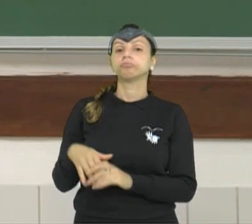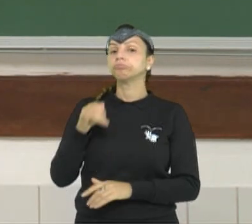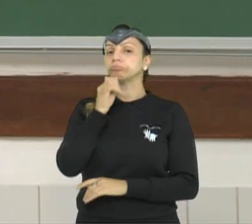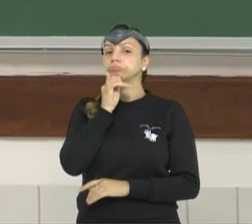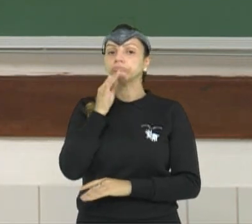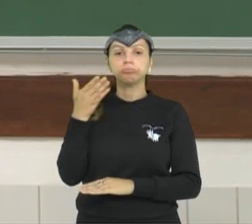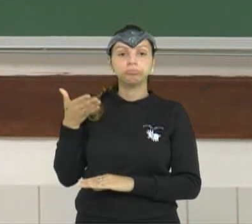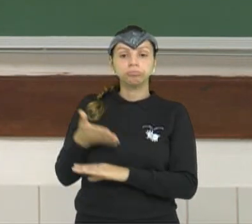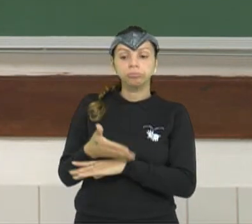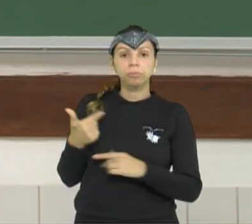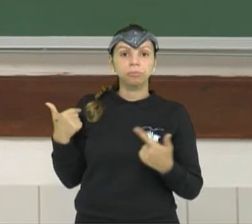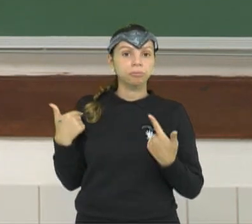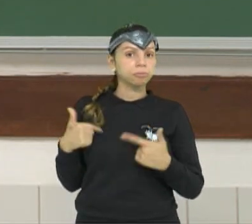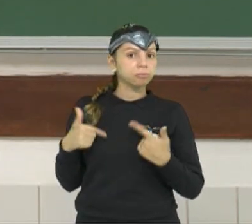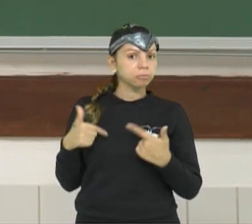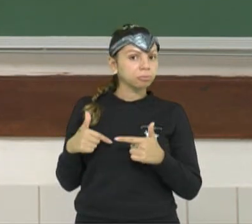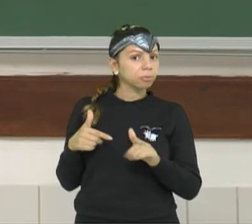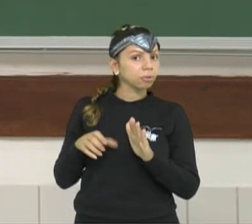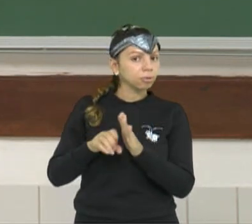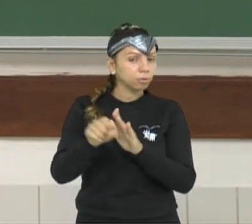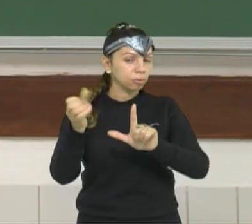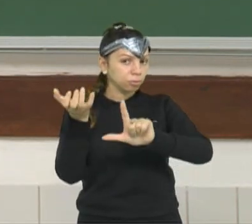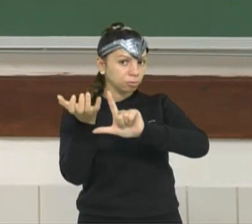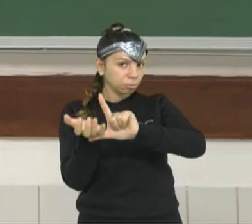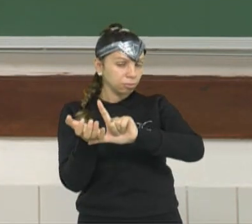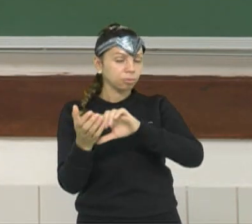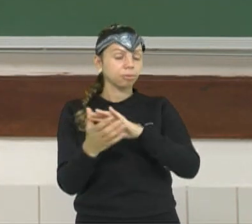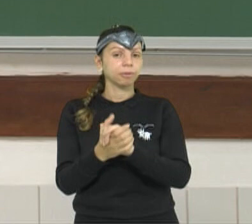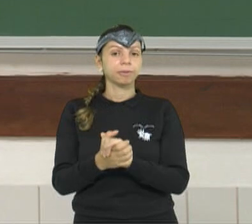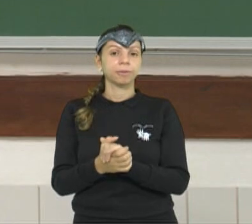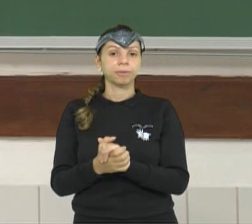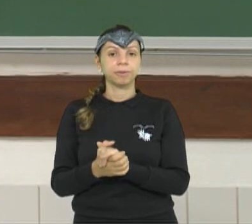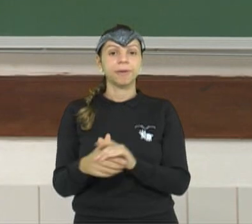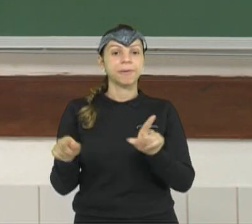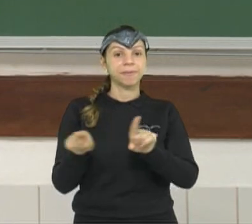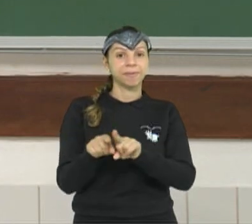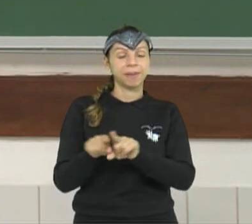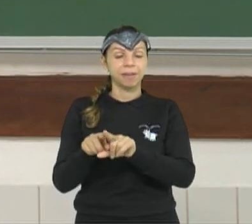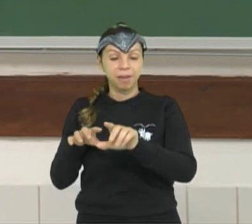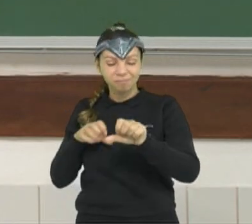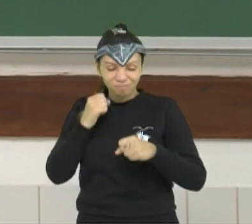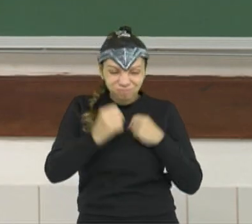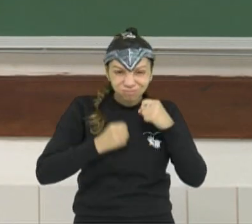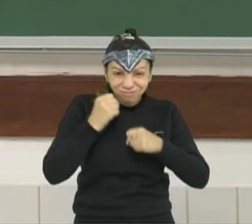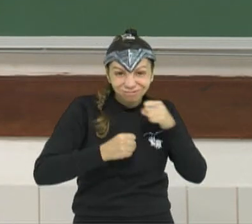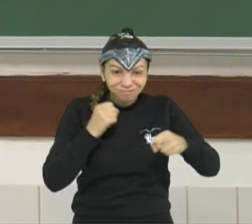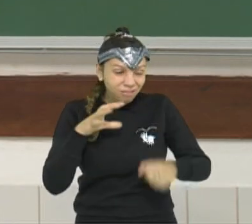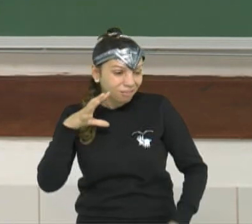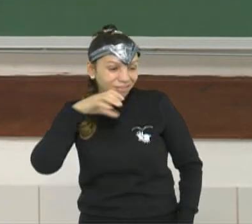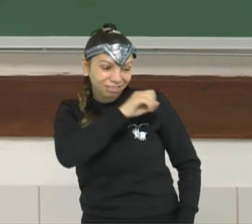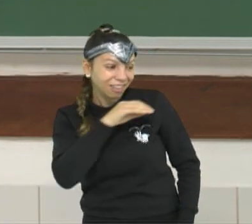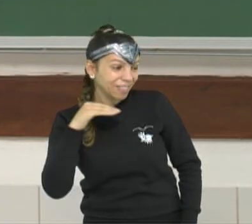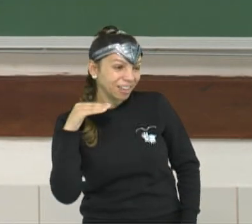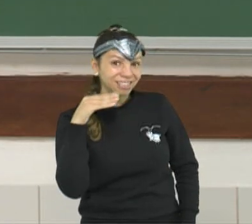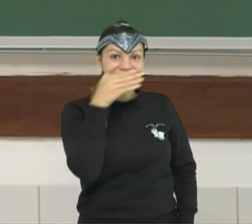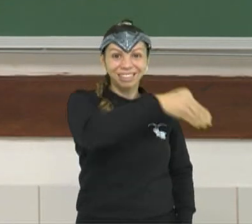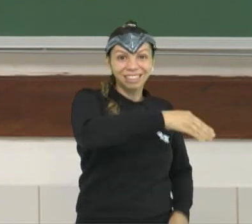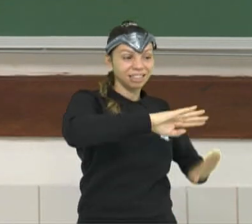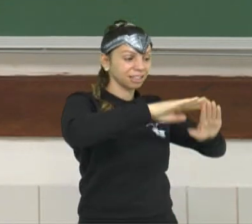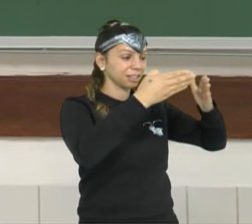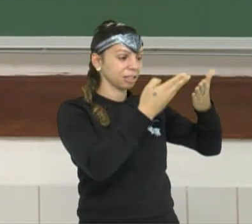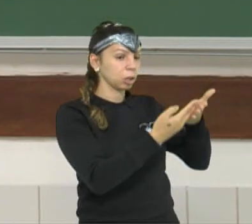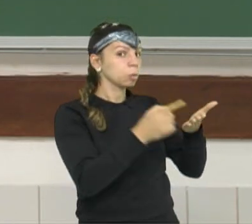ao Class, você já sabe, pega suas super pernas da velocidade, vai até a sua escola na